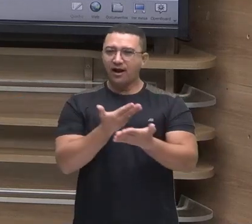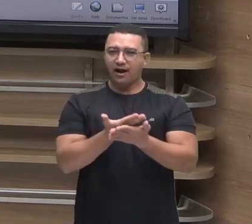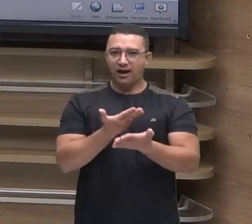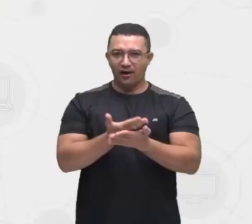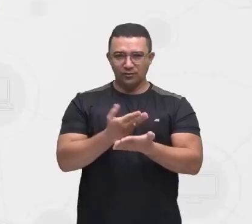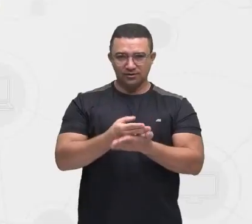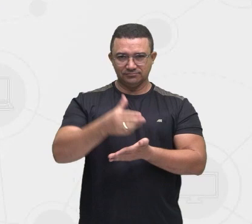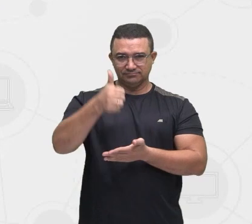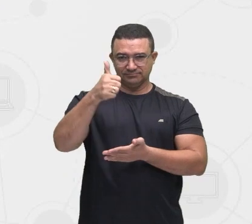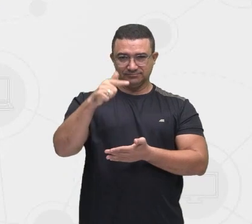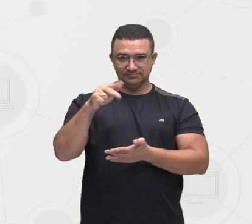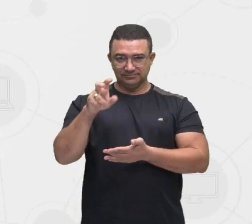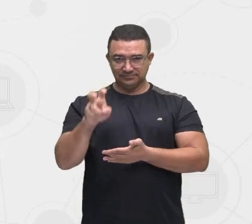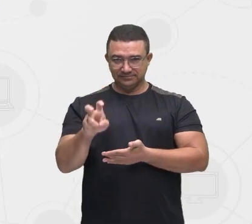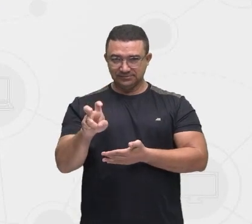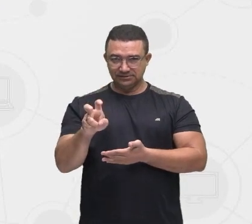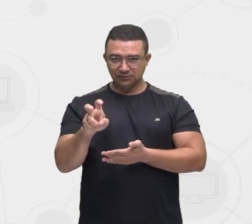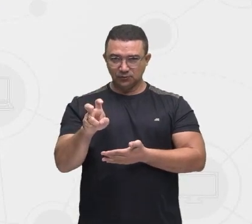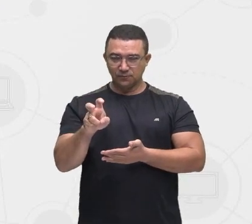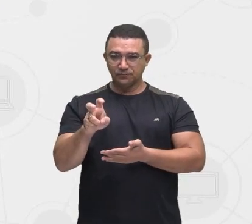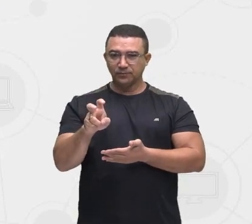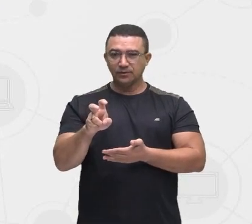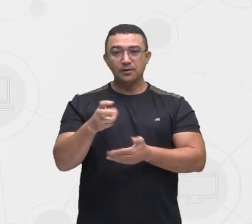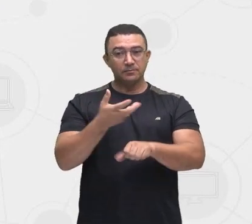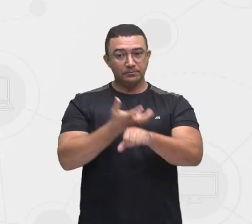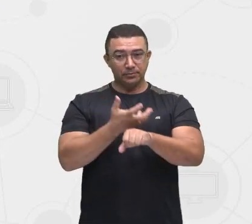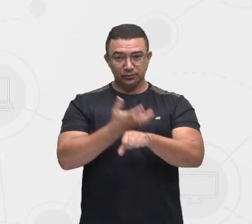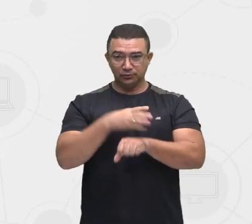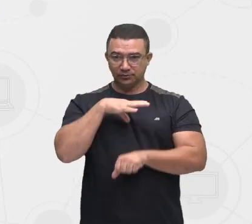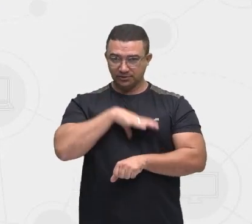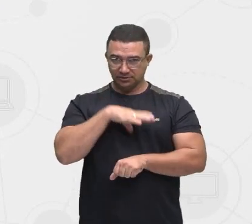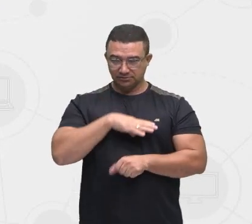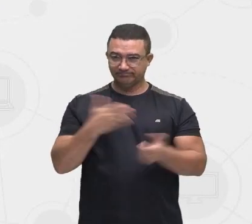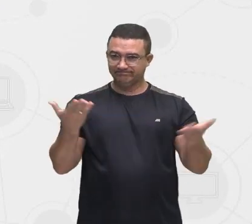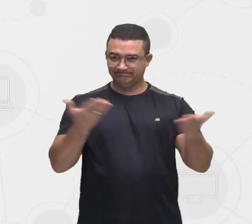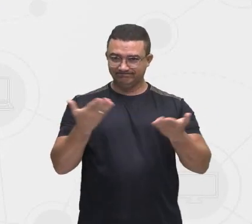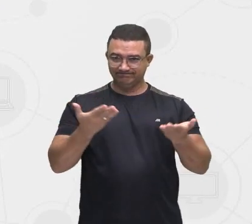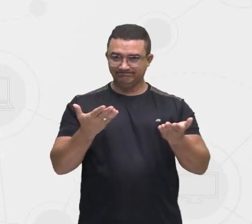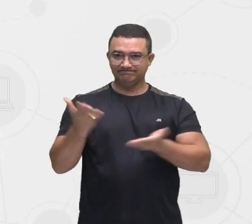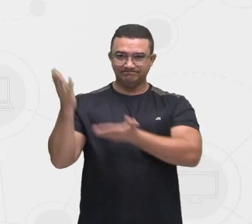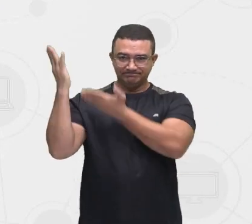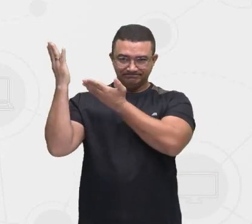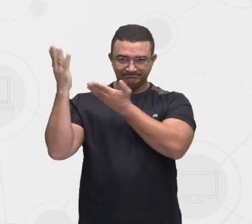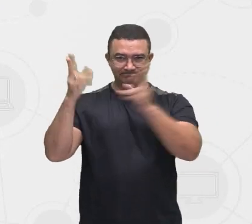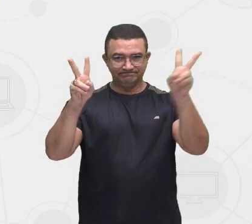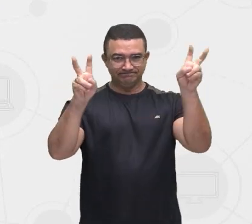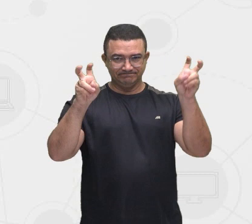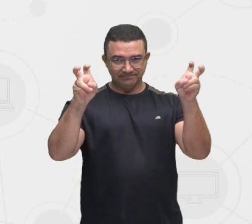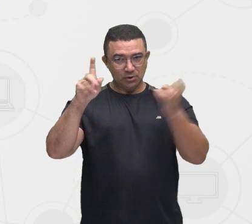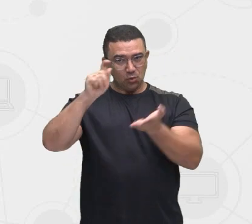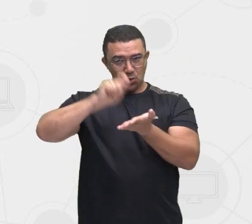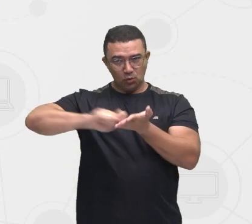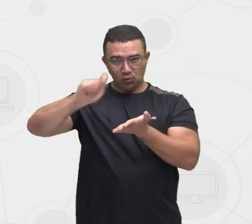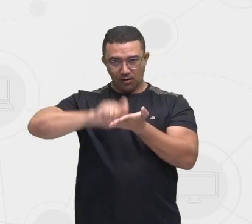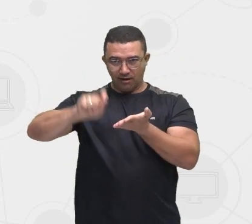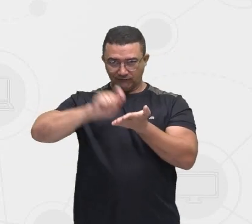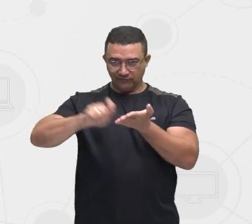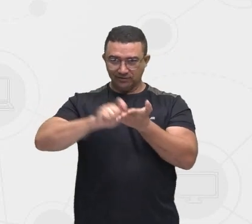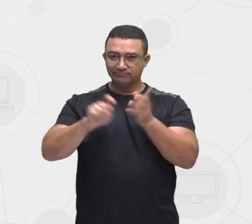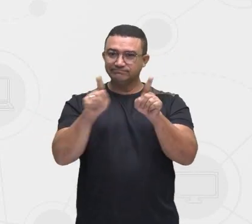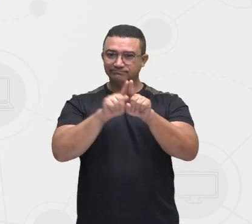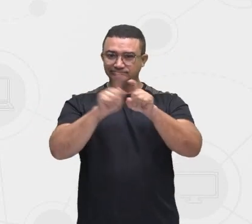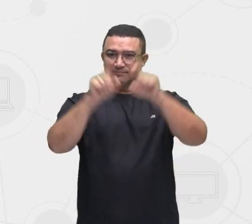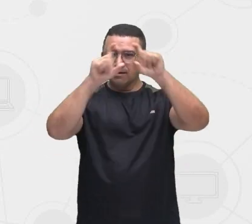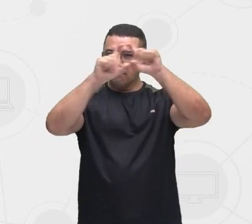número 175, Língua Portuguesa. Hoje nós vamos estudar ortografia, não é? Em